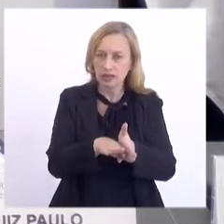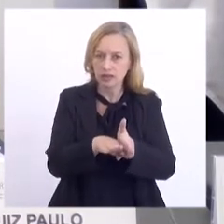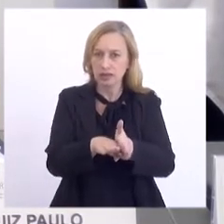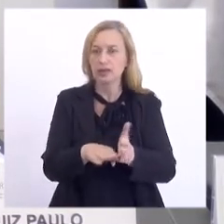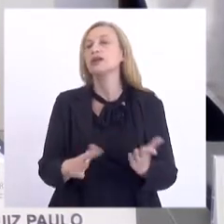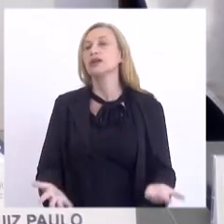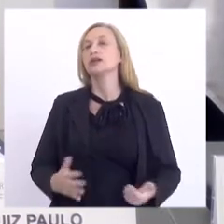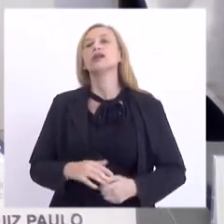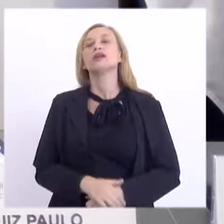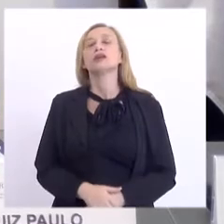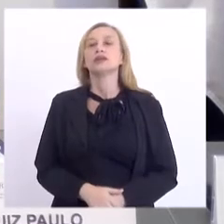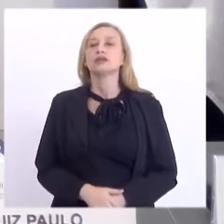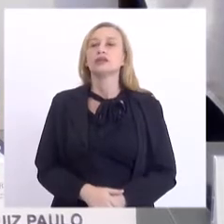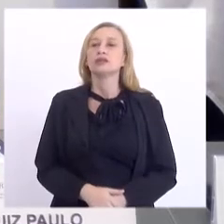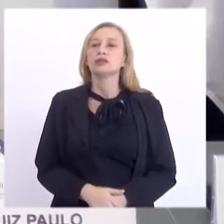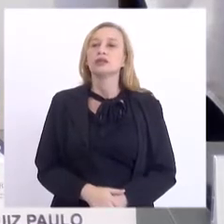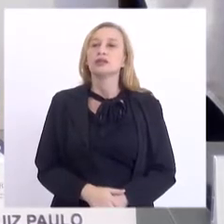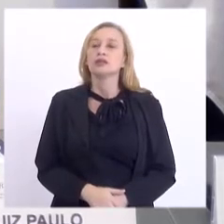etc